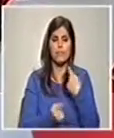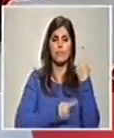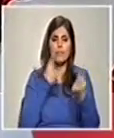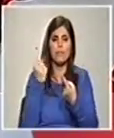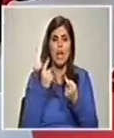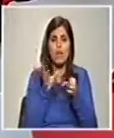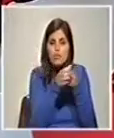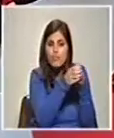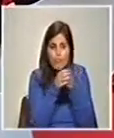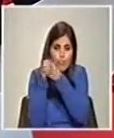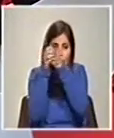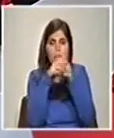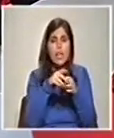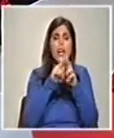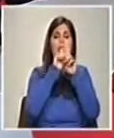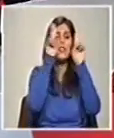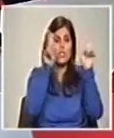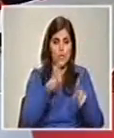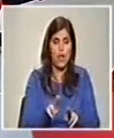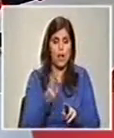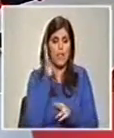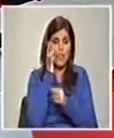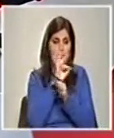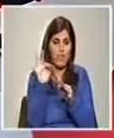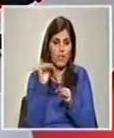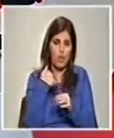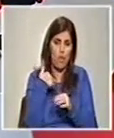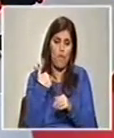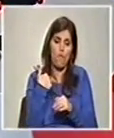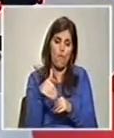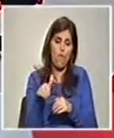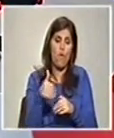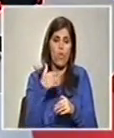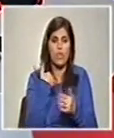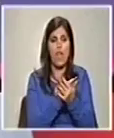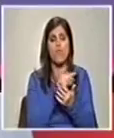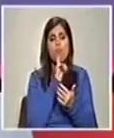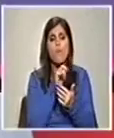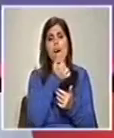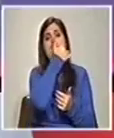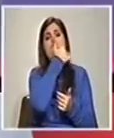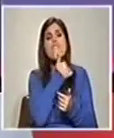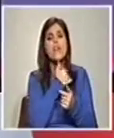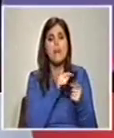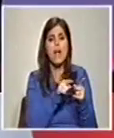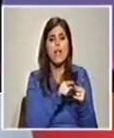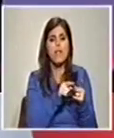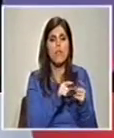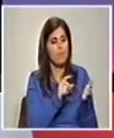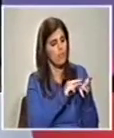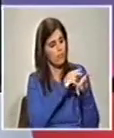alguns núcleos a nível internacional a definir... Eu vou chamar encarnado a este rótulo